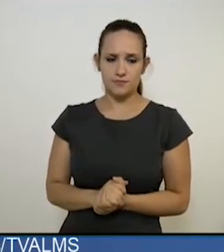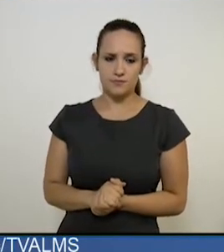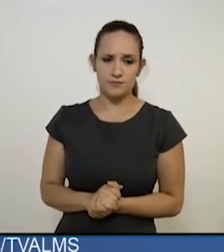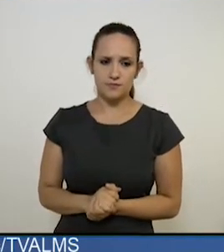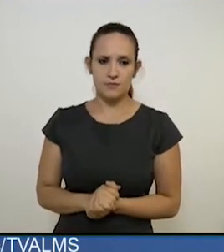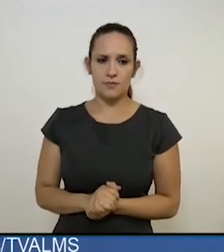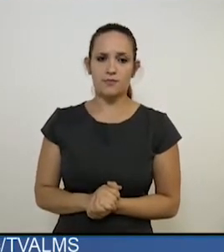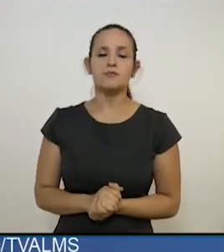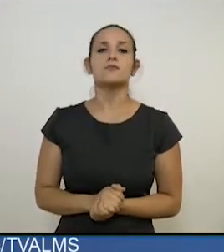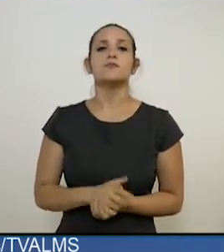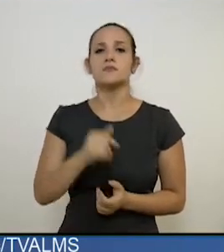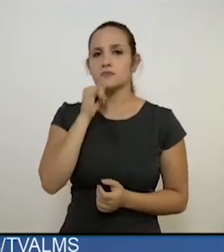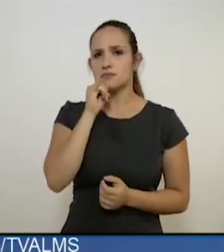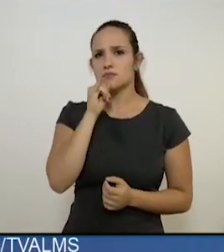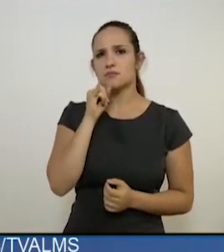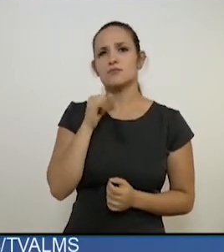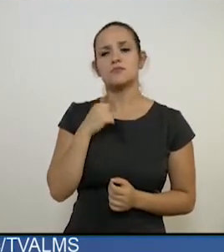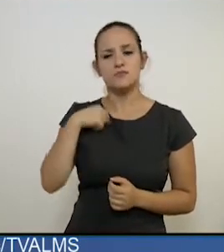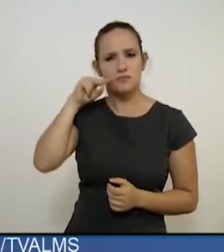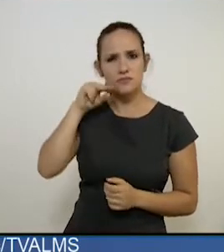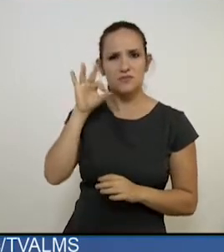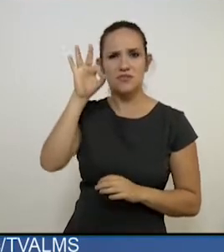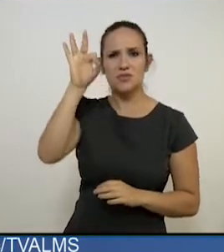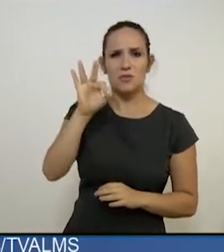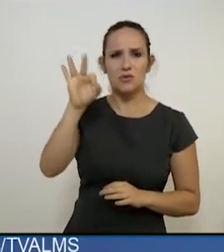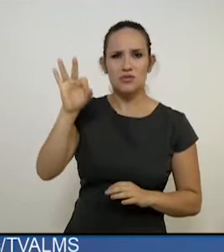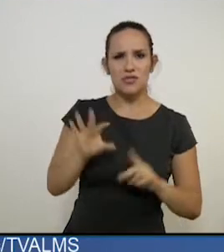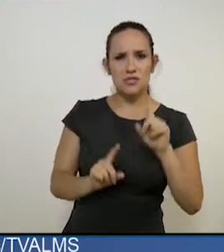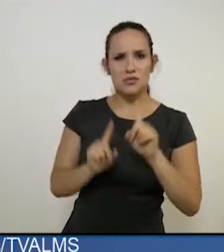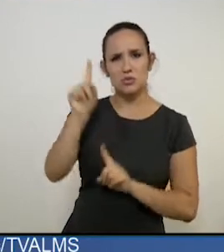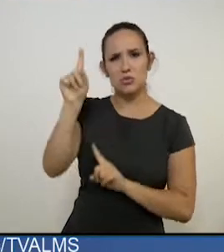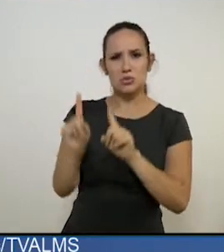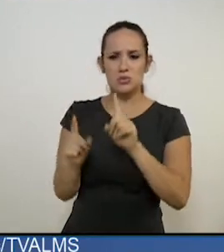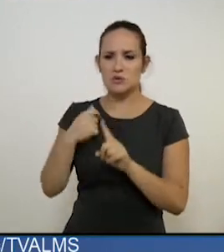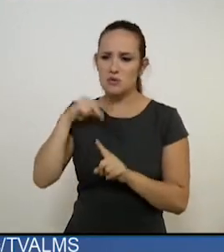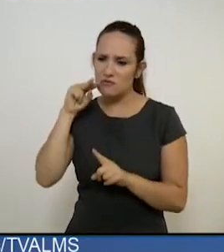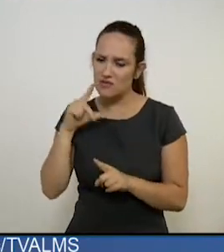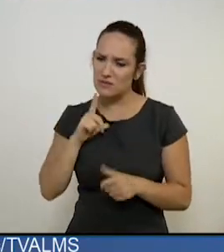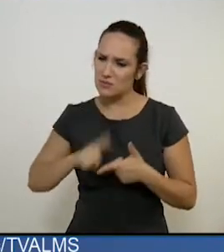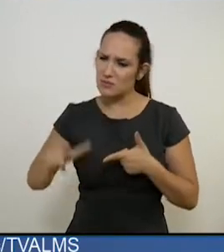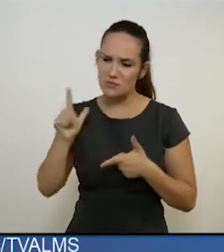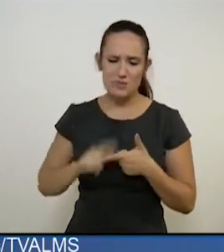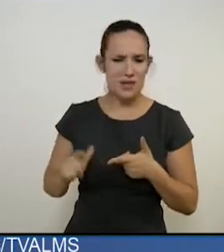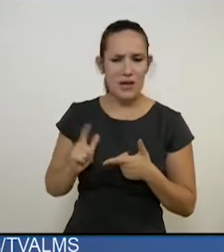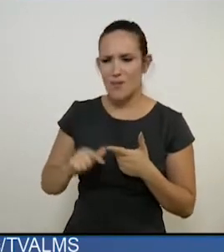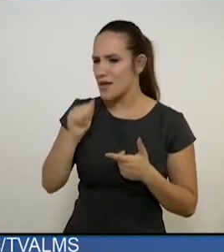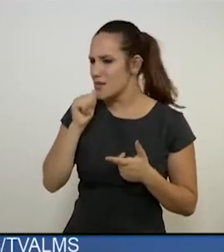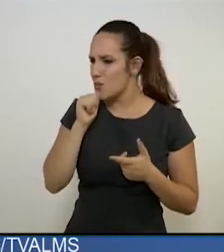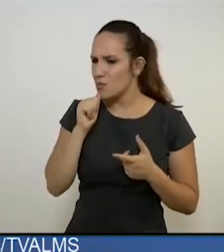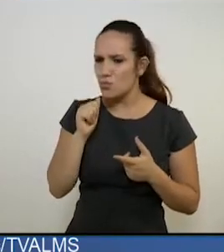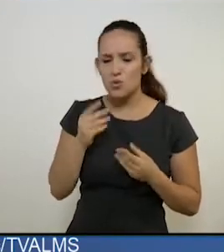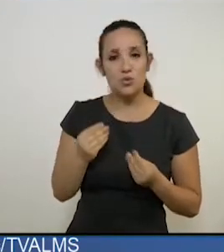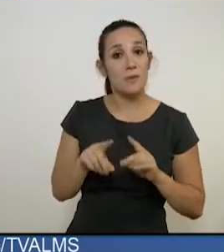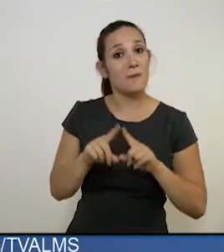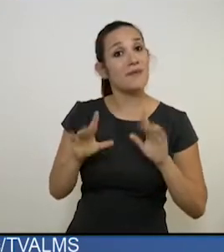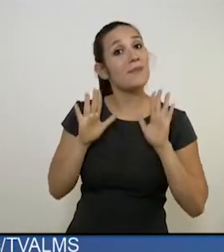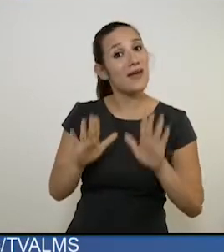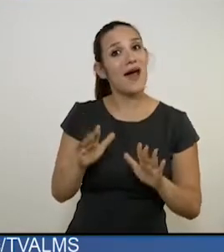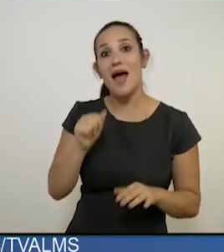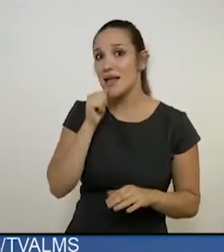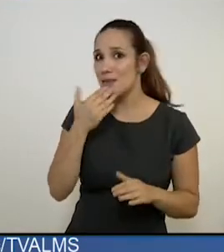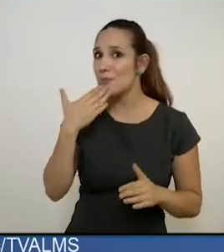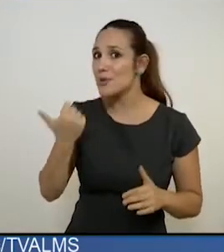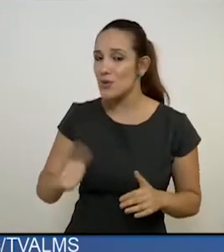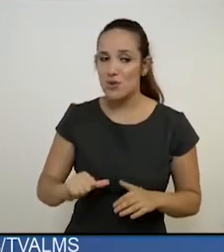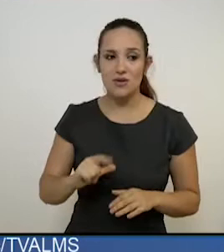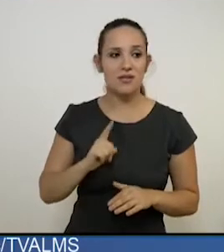as estatísticas não são os únicos problemas a serem superados. Ainda hoje, as mulheres não